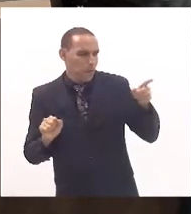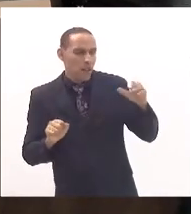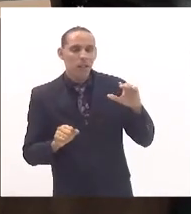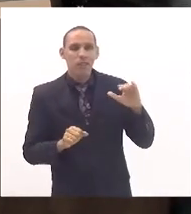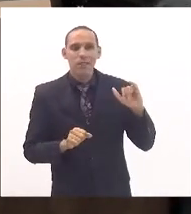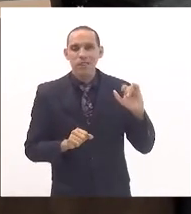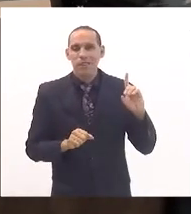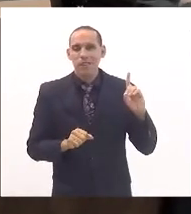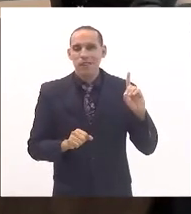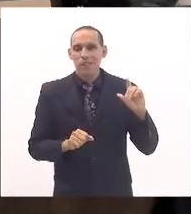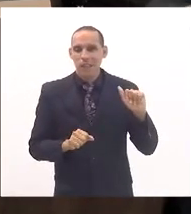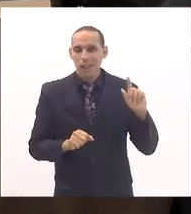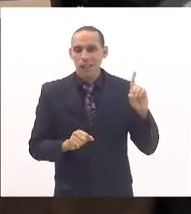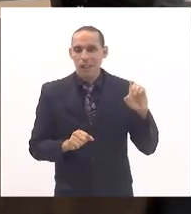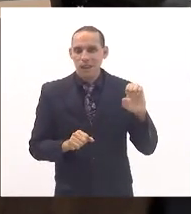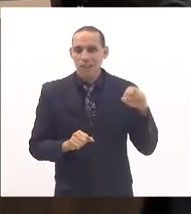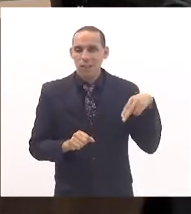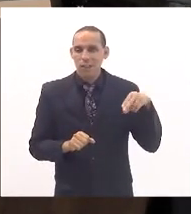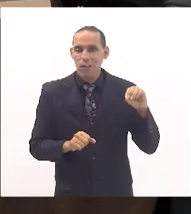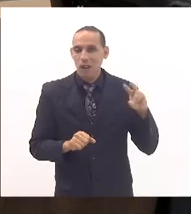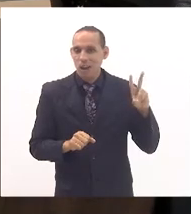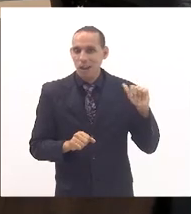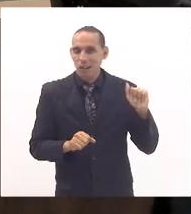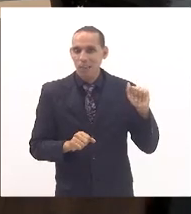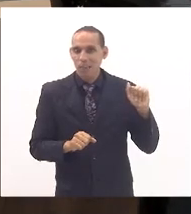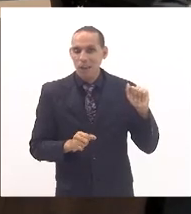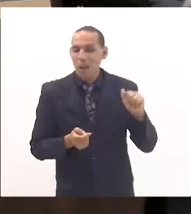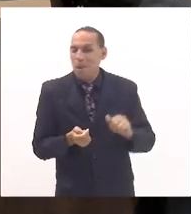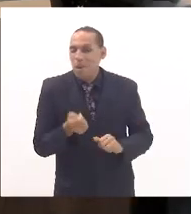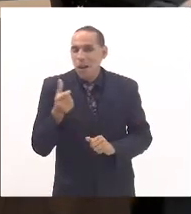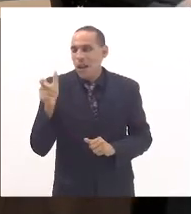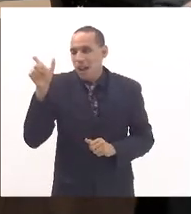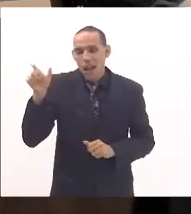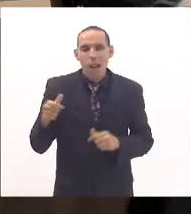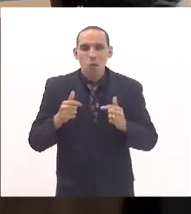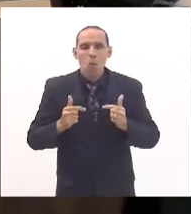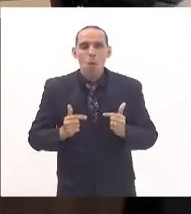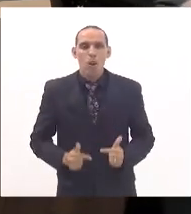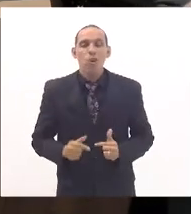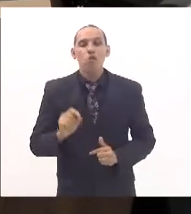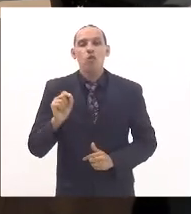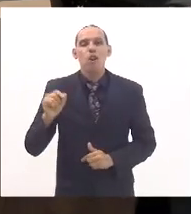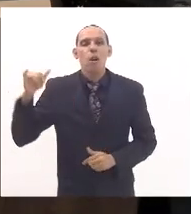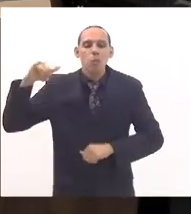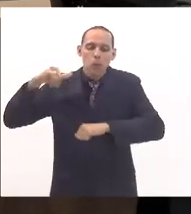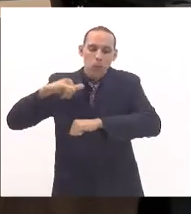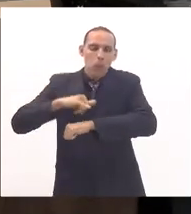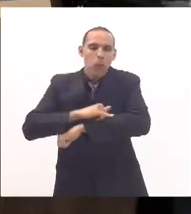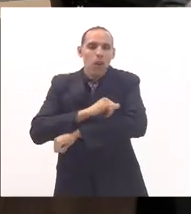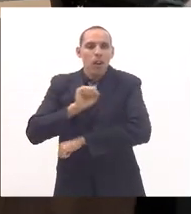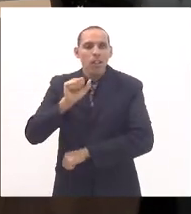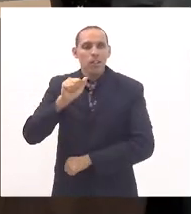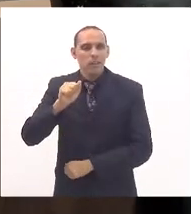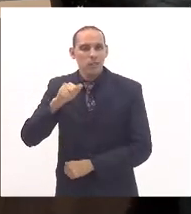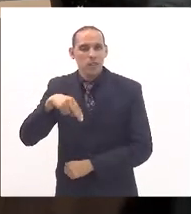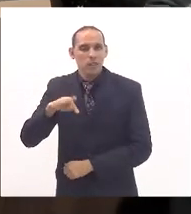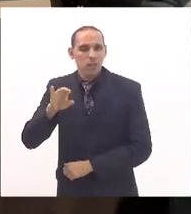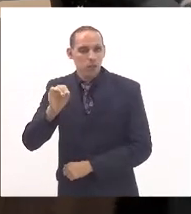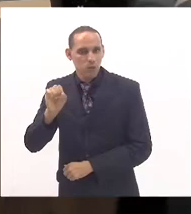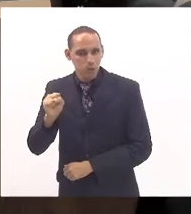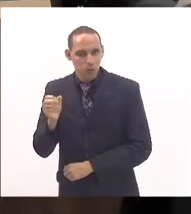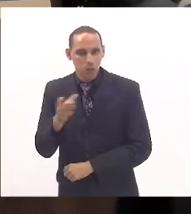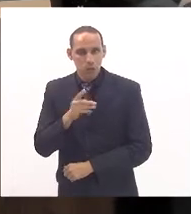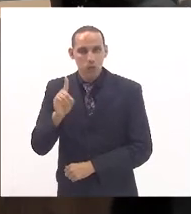quase, infelizmente, ele se abstraiu, pega o aeroporto Santos Dumont e vai até